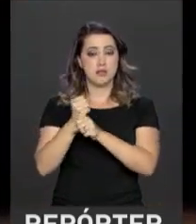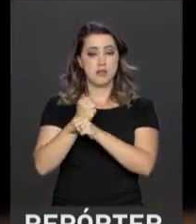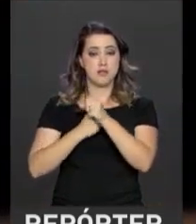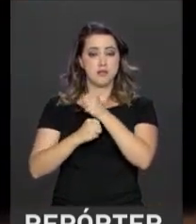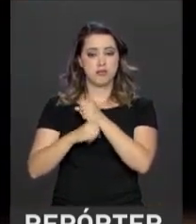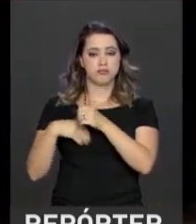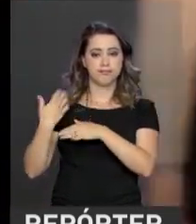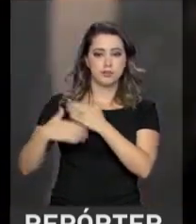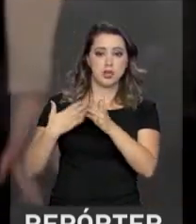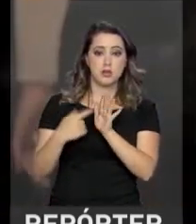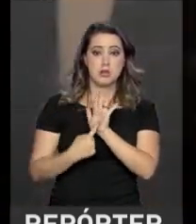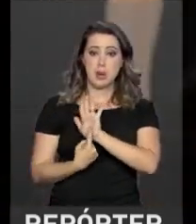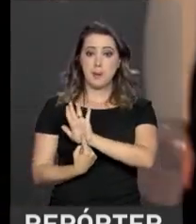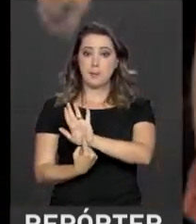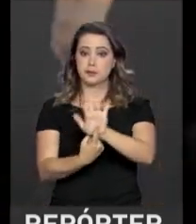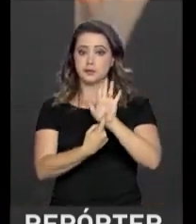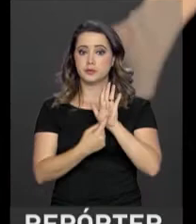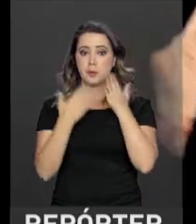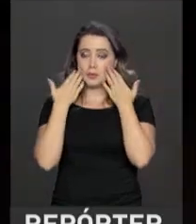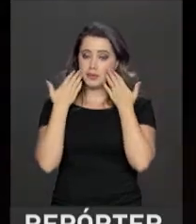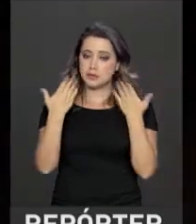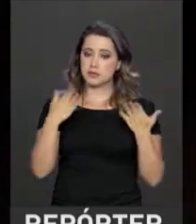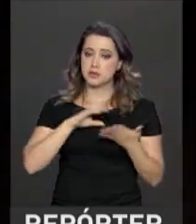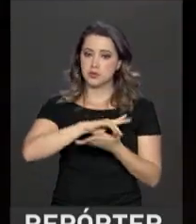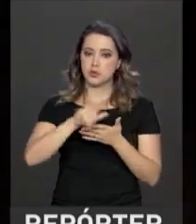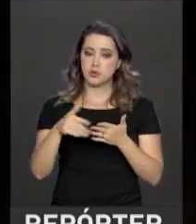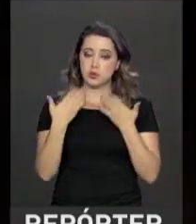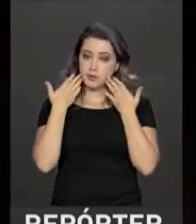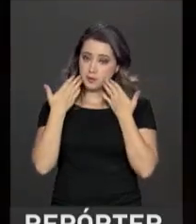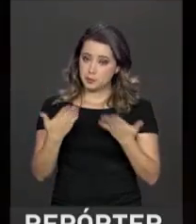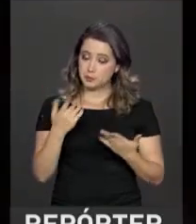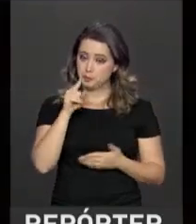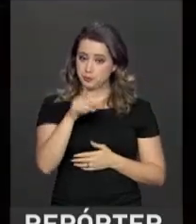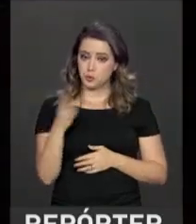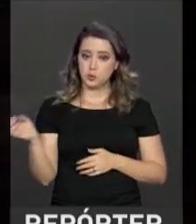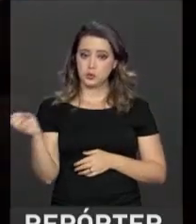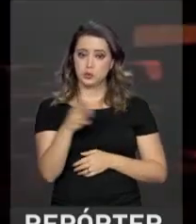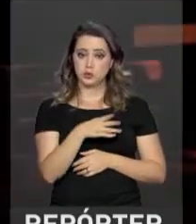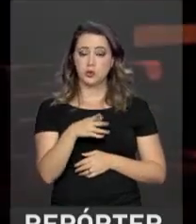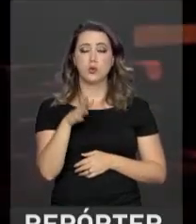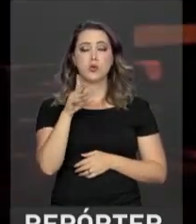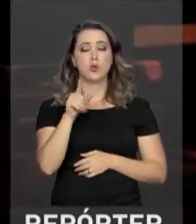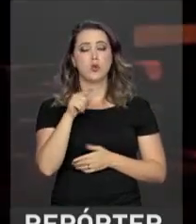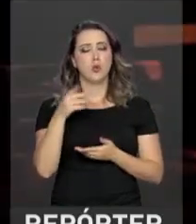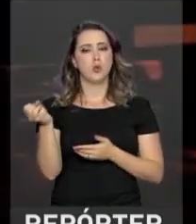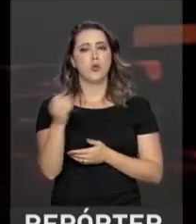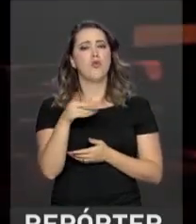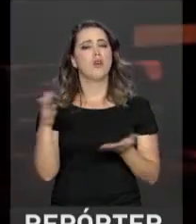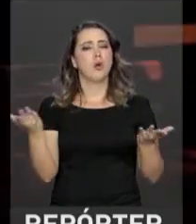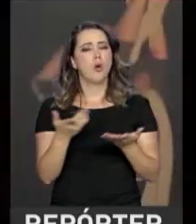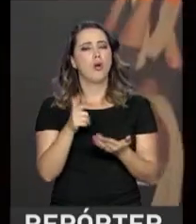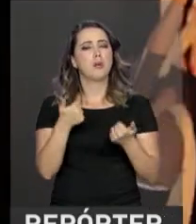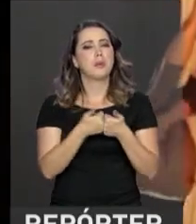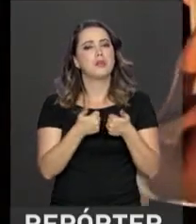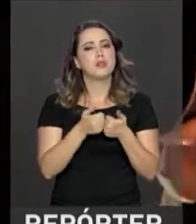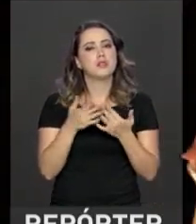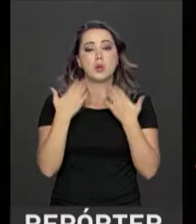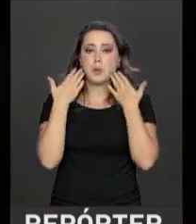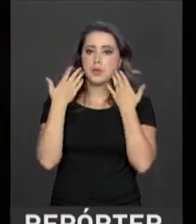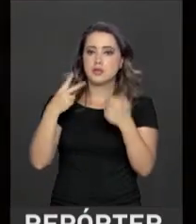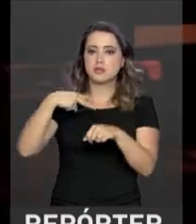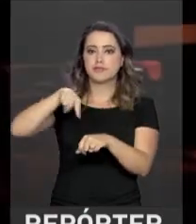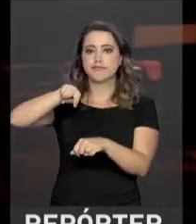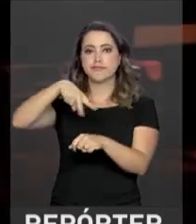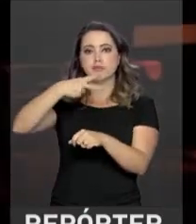por todo o brasil com diversos espetáculos o mais recente chamado de o que me toca é meu também traz um show de dança